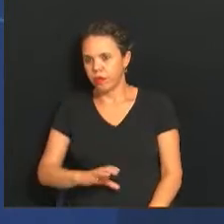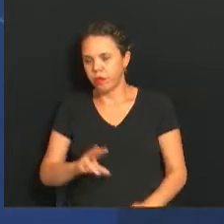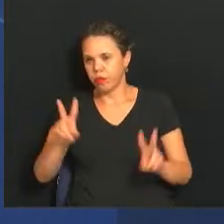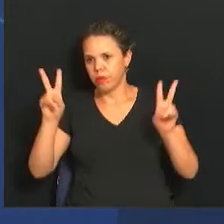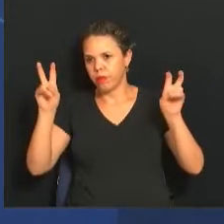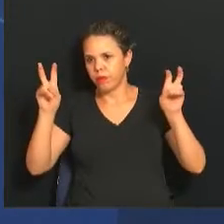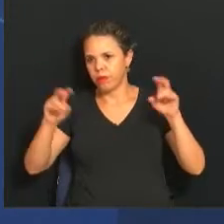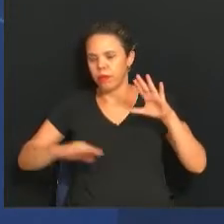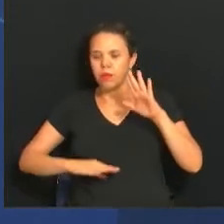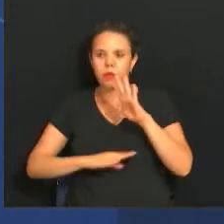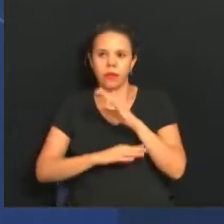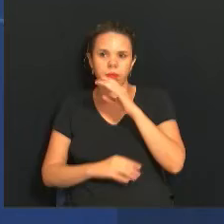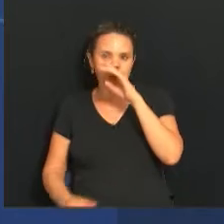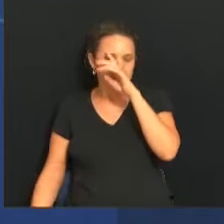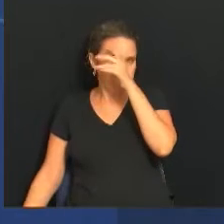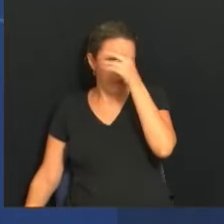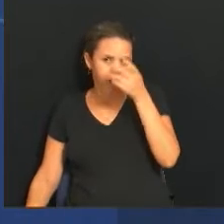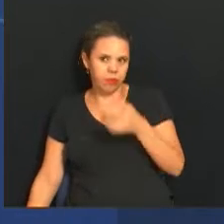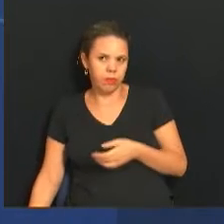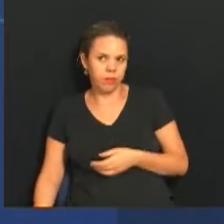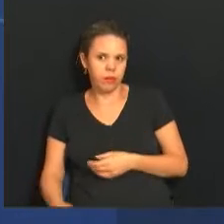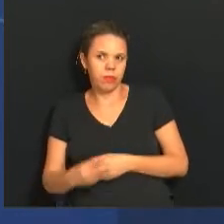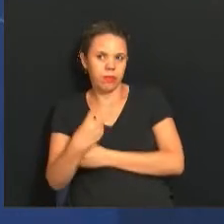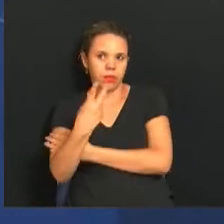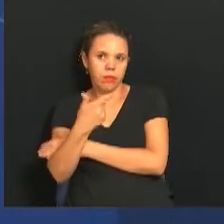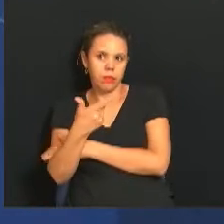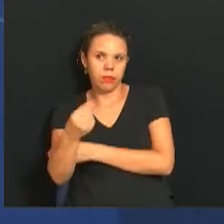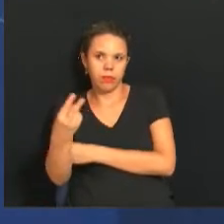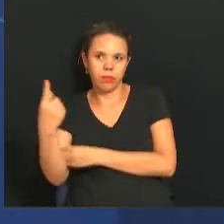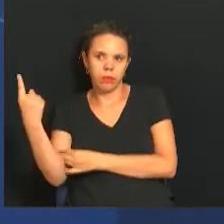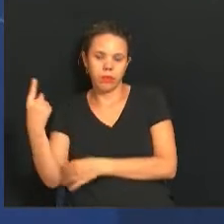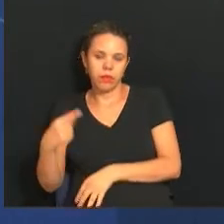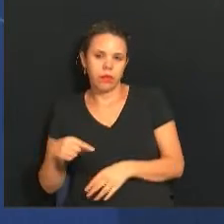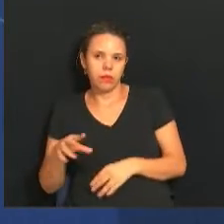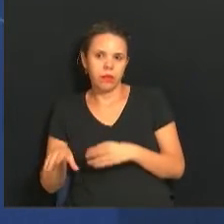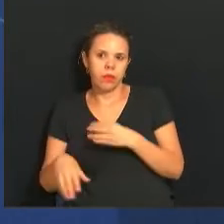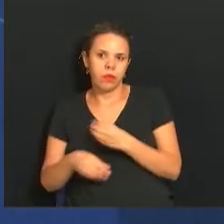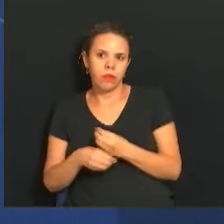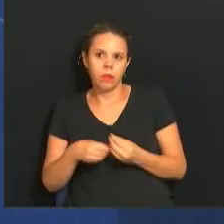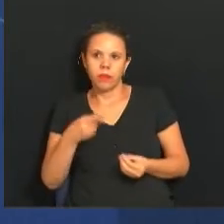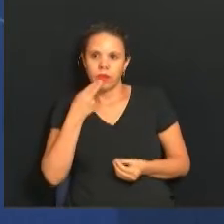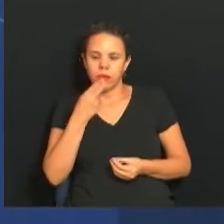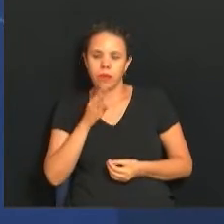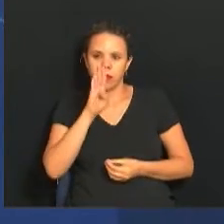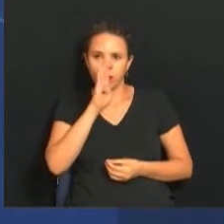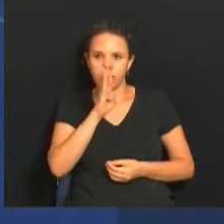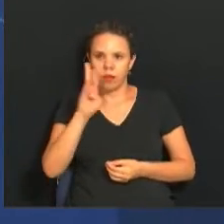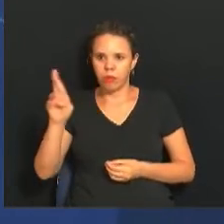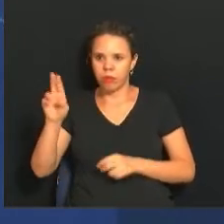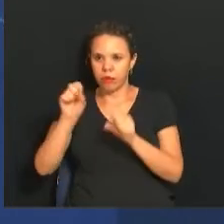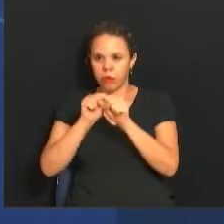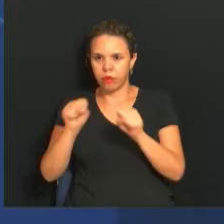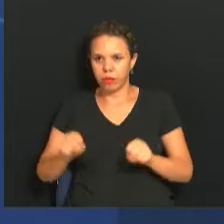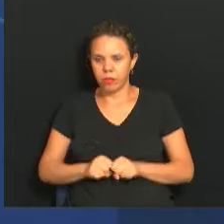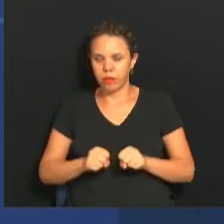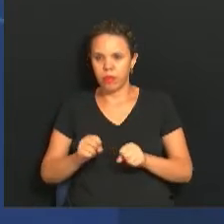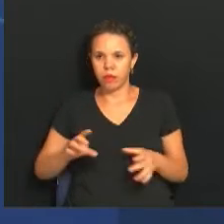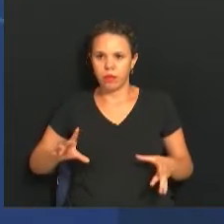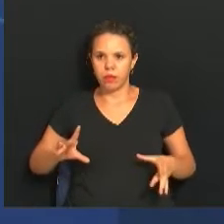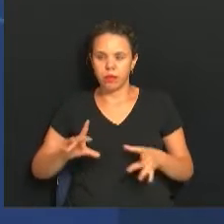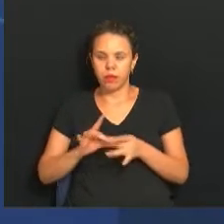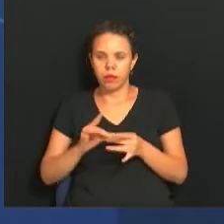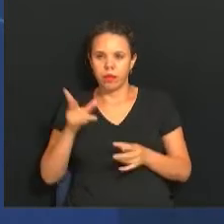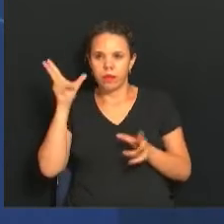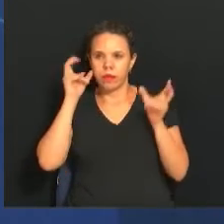do legislativo. E desde 2021 integra o Fala BR, um sistema que une ouvidorias